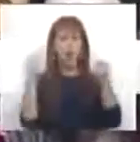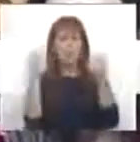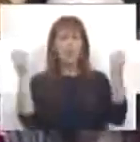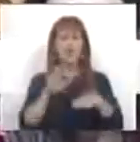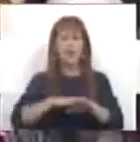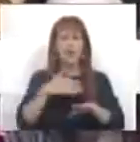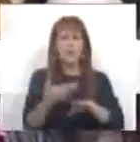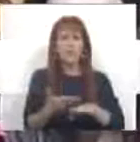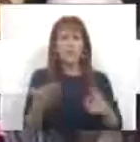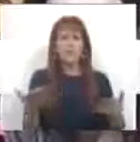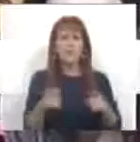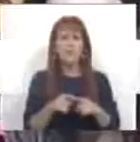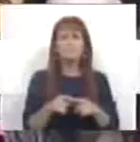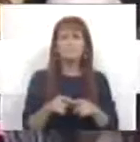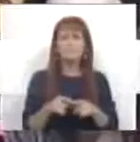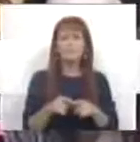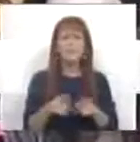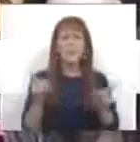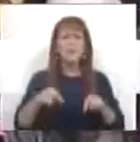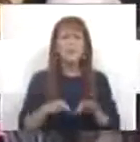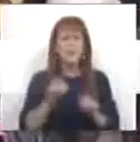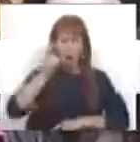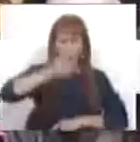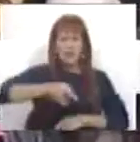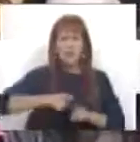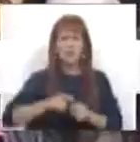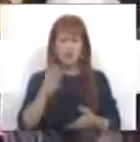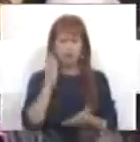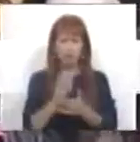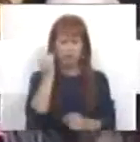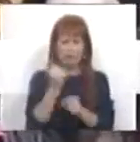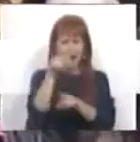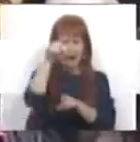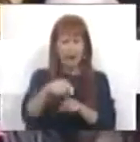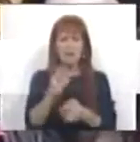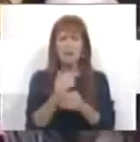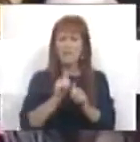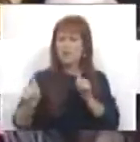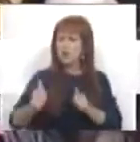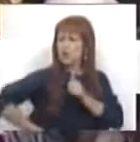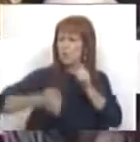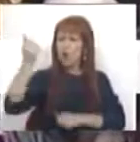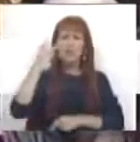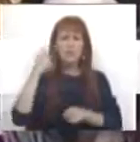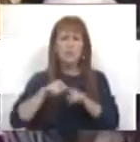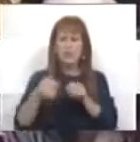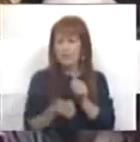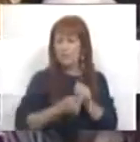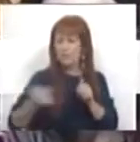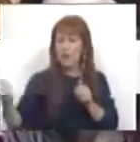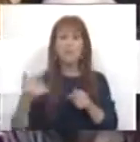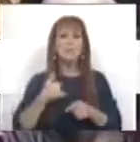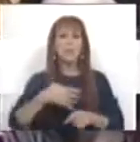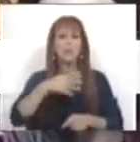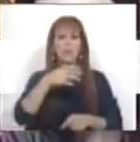incompatibilidades reforçadas e até com uma obrigação de exclusividade afastarem os melhores da vida política.